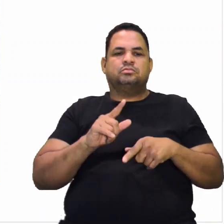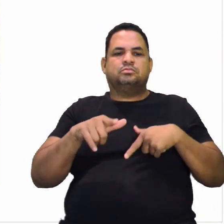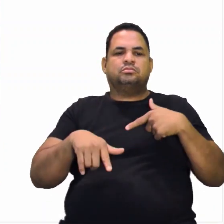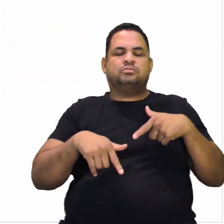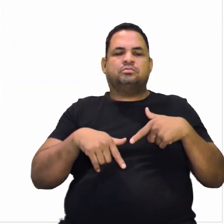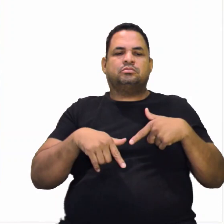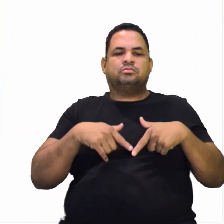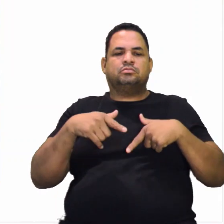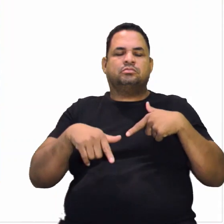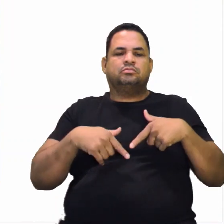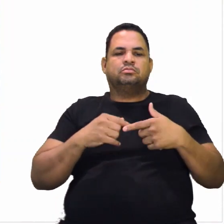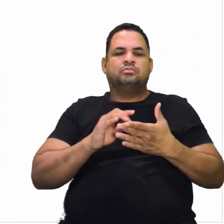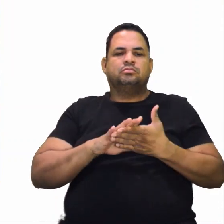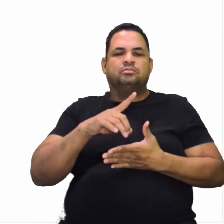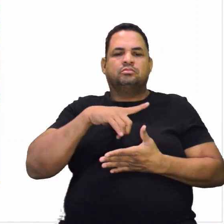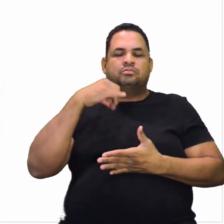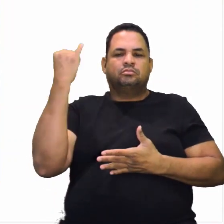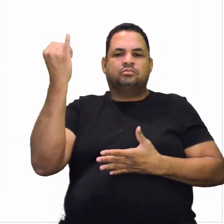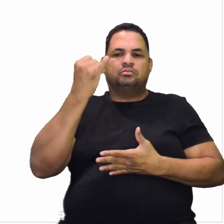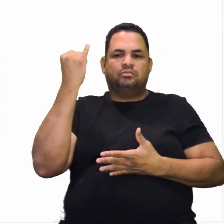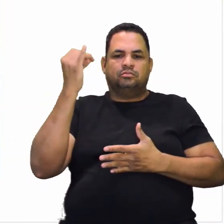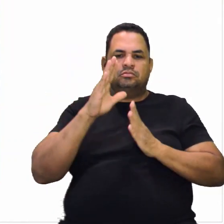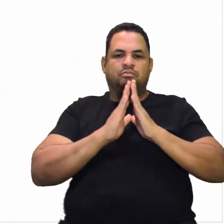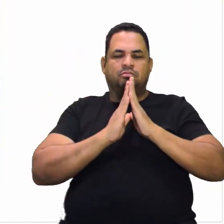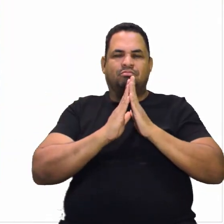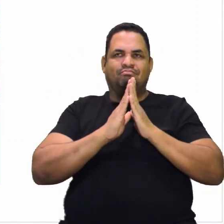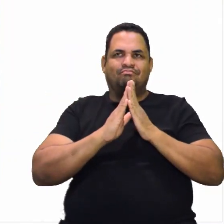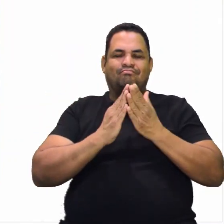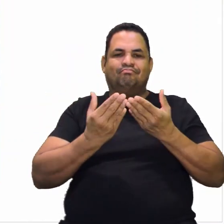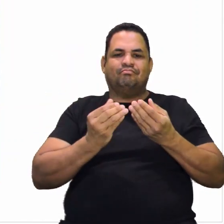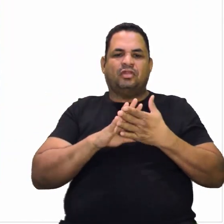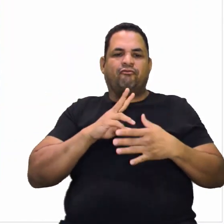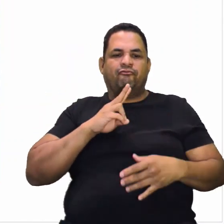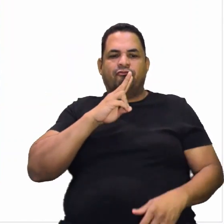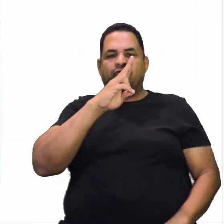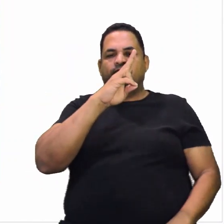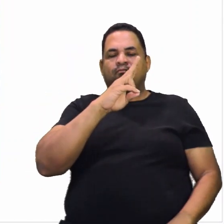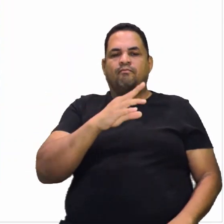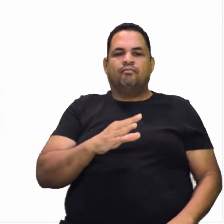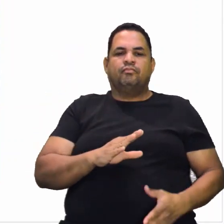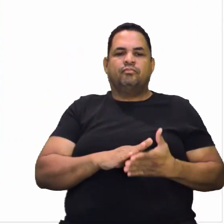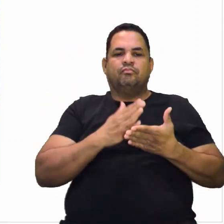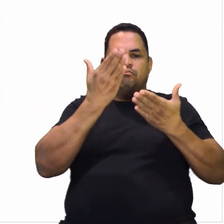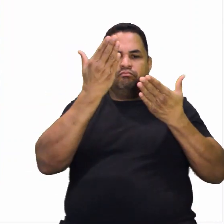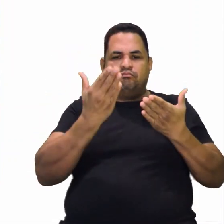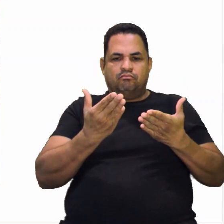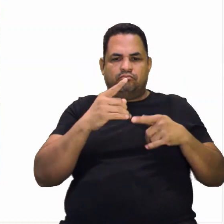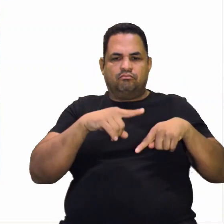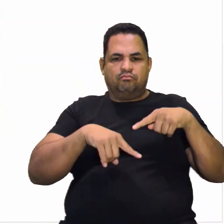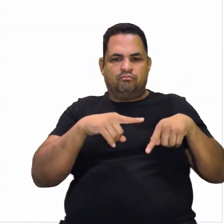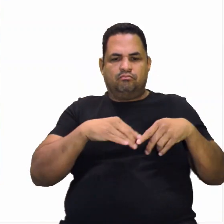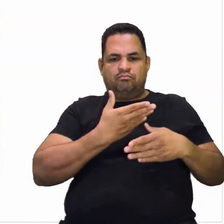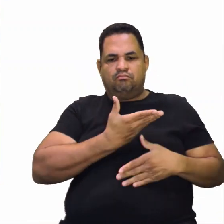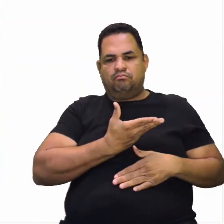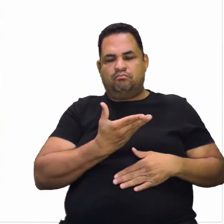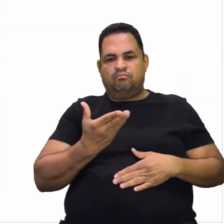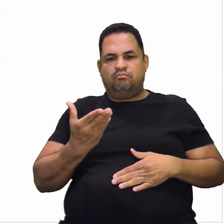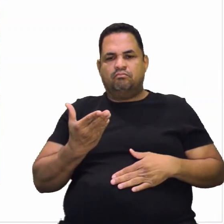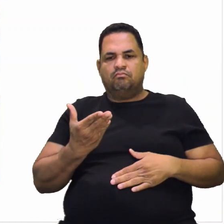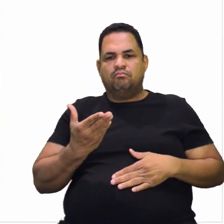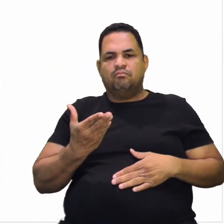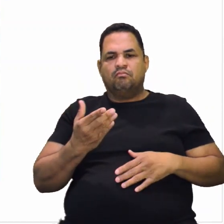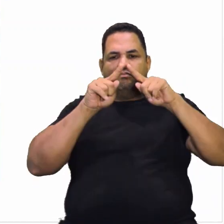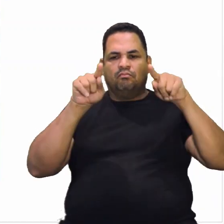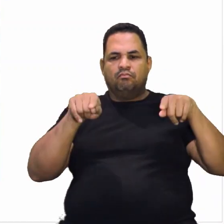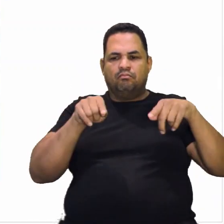egípcios, eles vão ter uma importância sagrada muito forte. É um monumento que